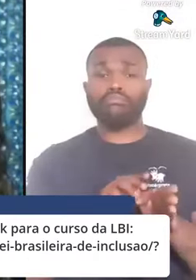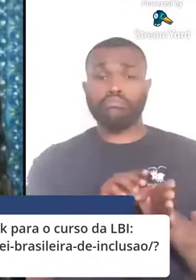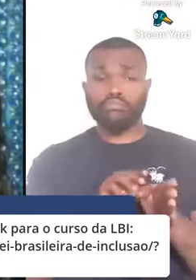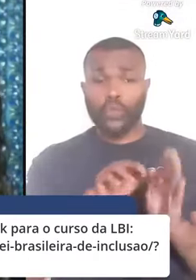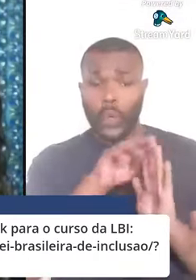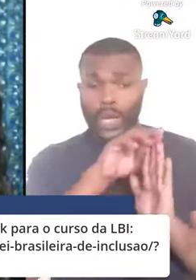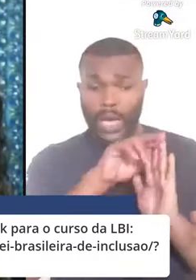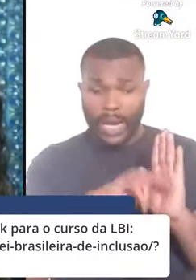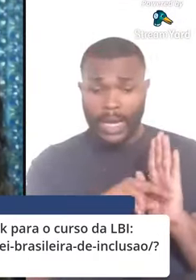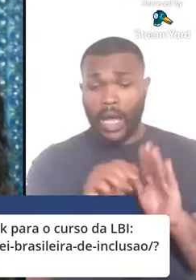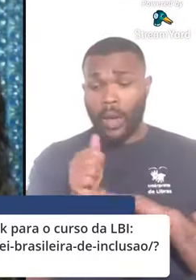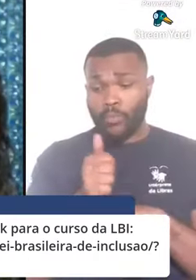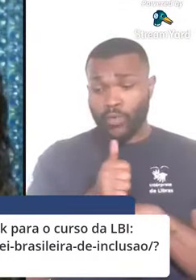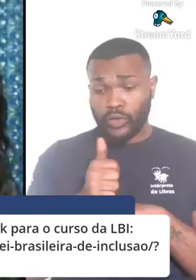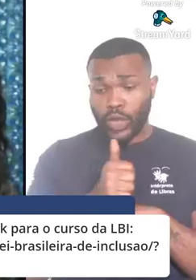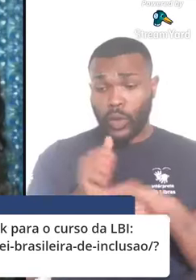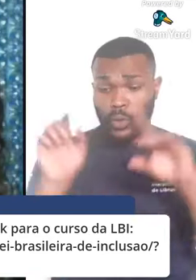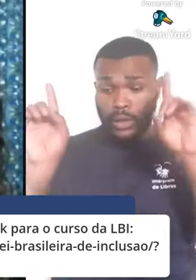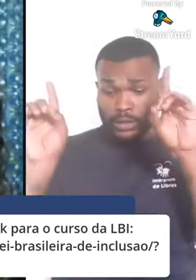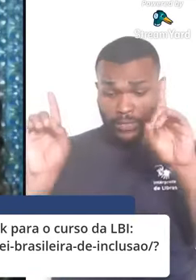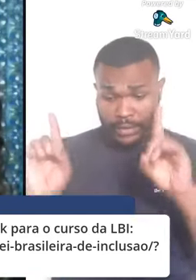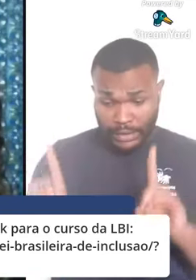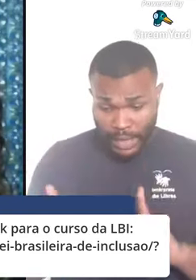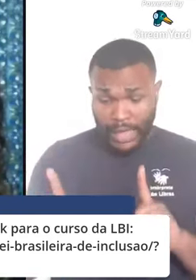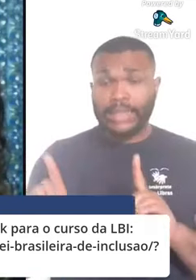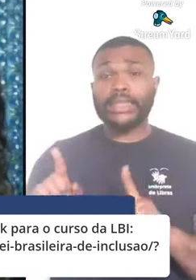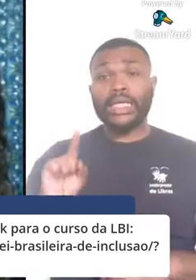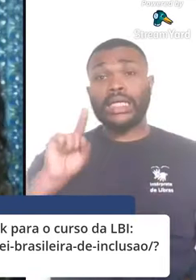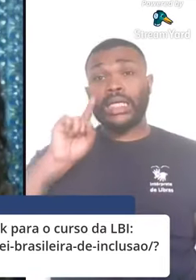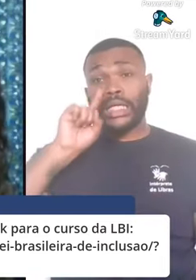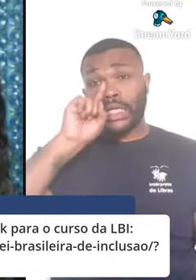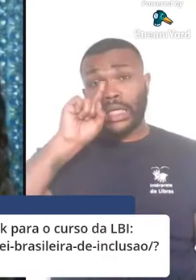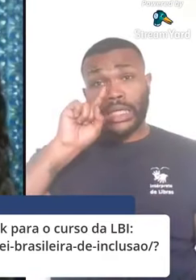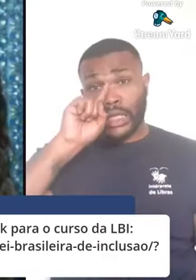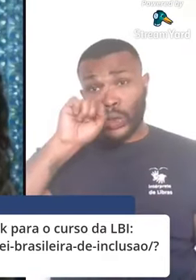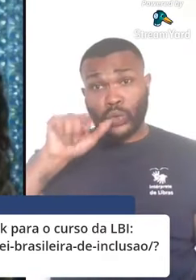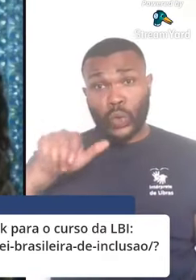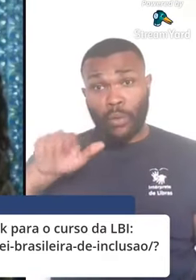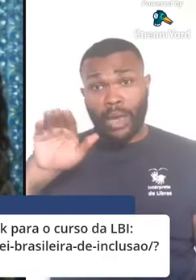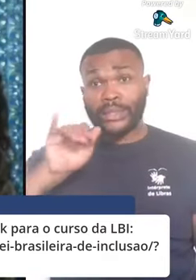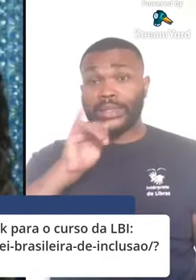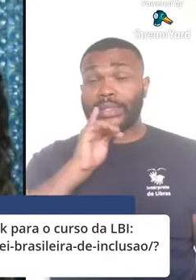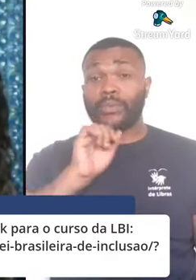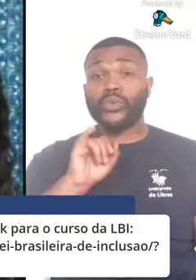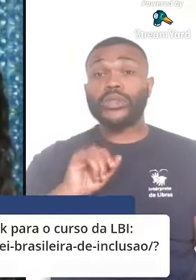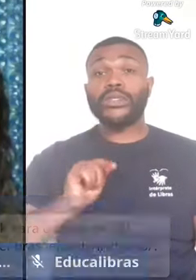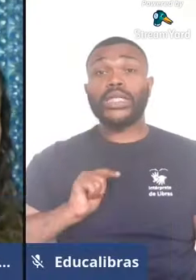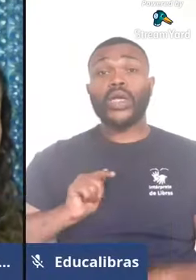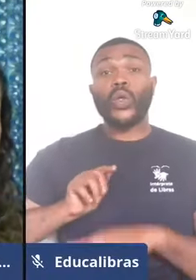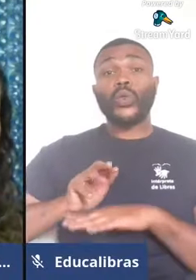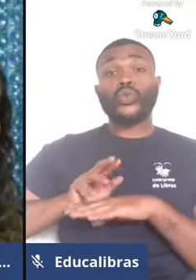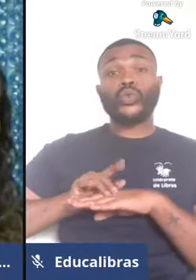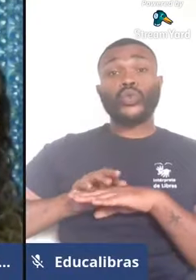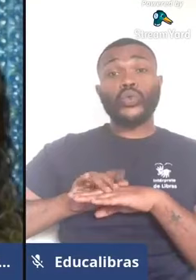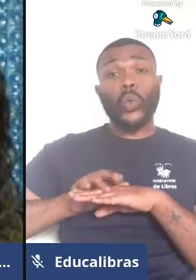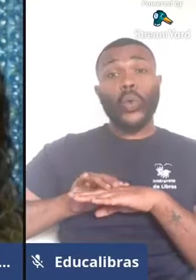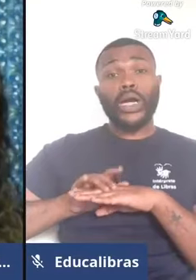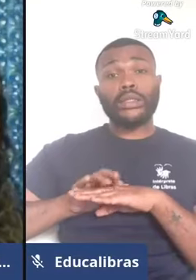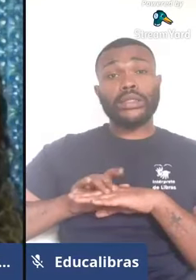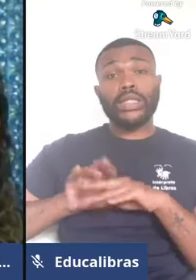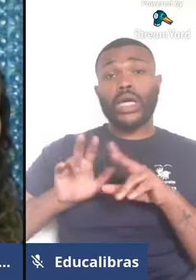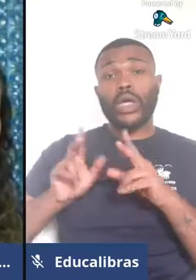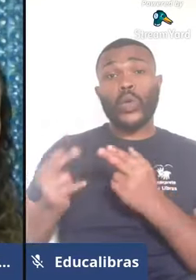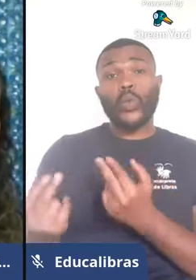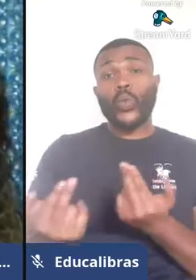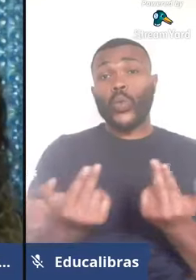com deficiência, ele só vai vivenciar mais riscos se ele tiver alguma daquelas doenças pré-existentes, como qualquer outra pessoa, né? De repente